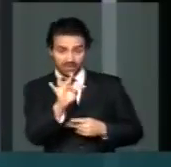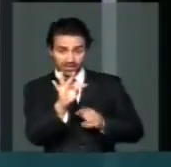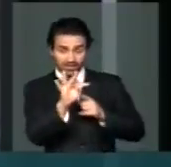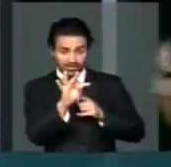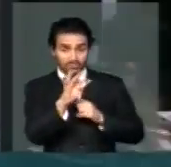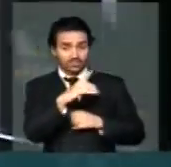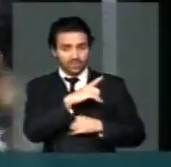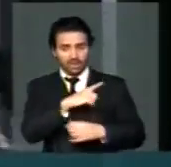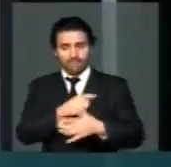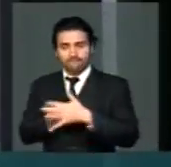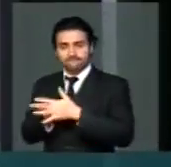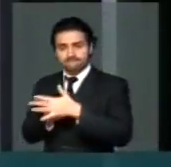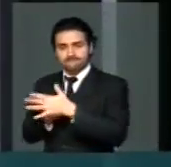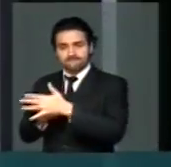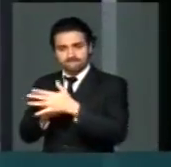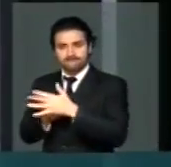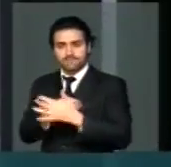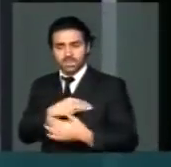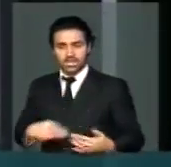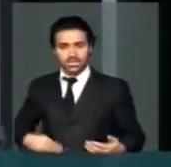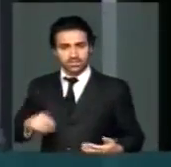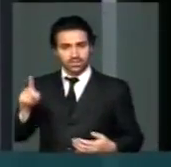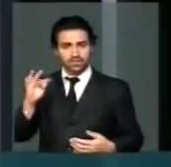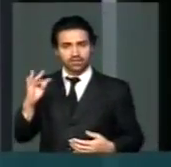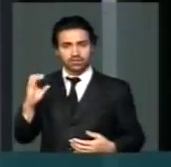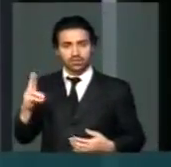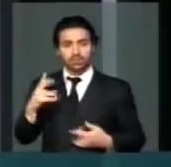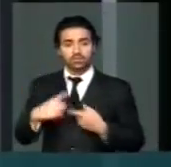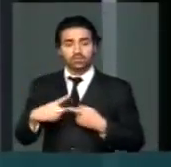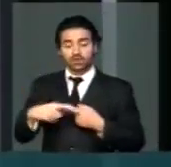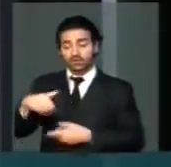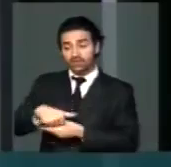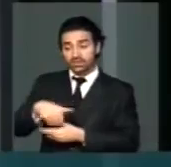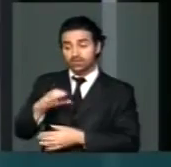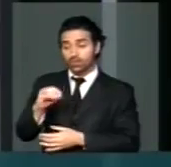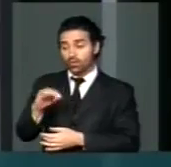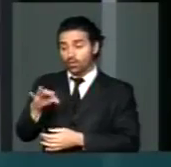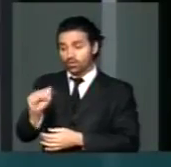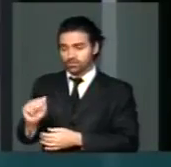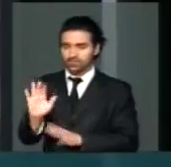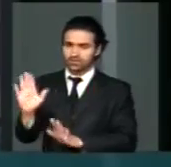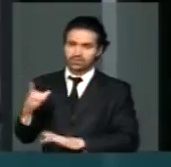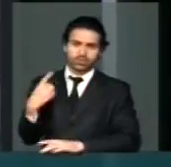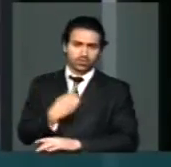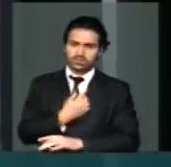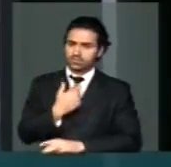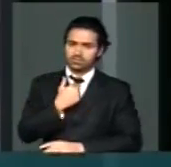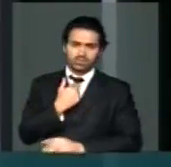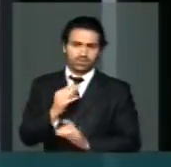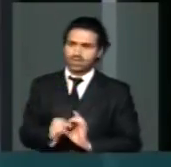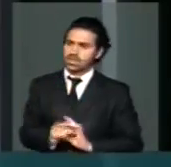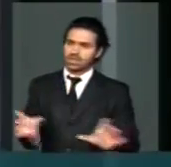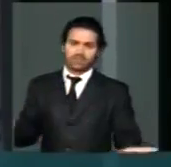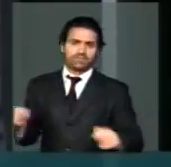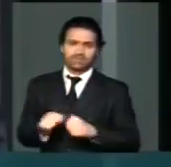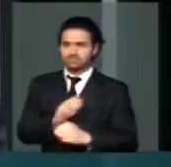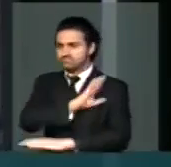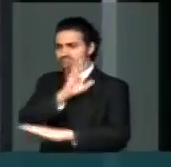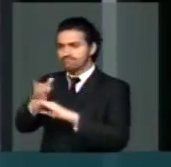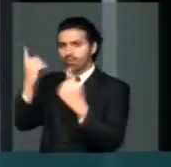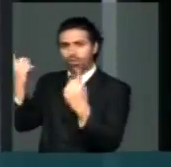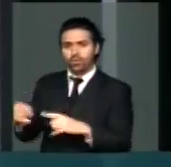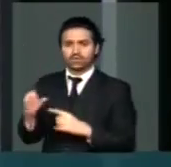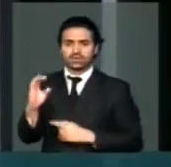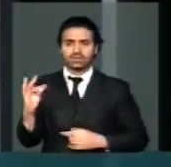está pressionando ministros do TCU devido à votação de conta. Não vamos permitir esse tipo de ataque ou esse